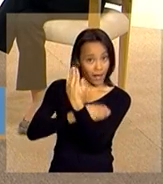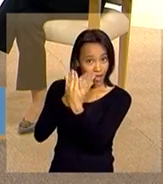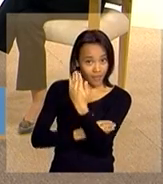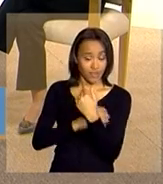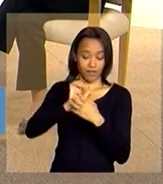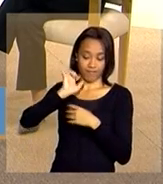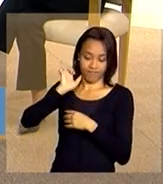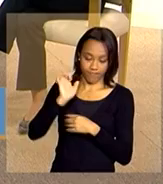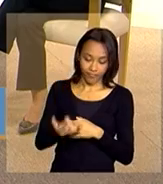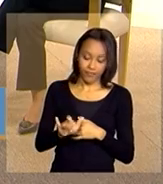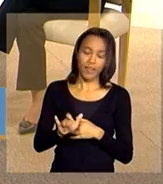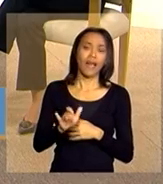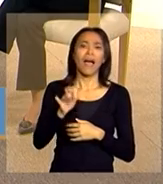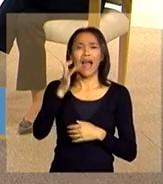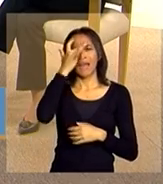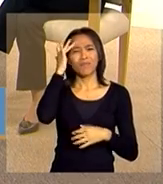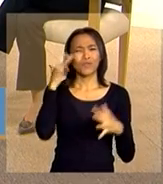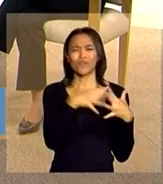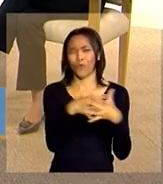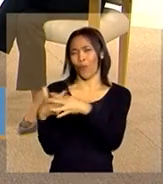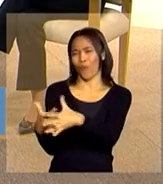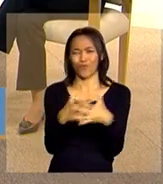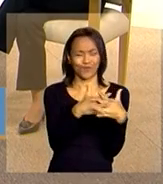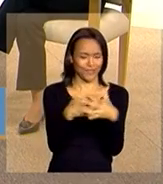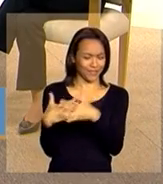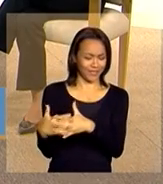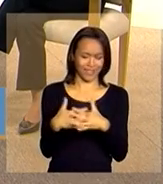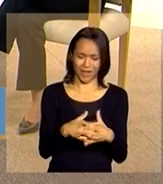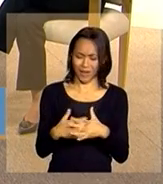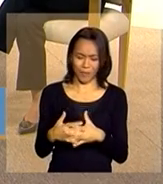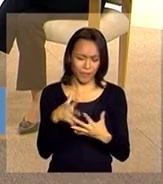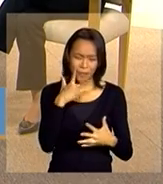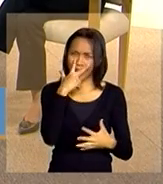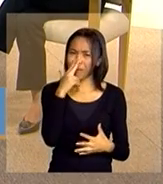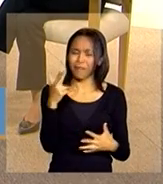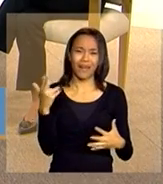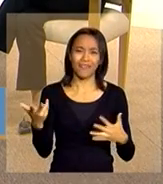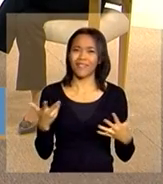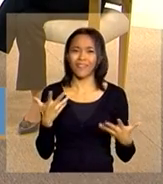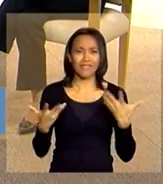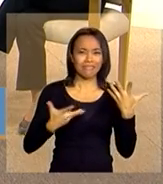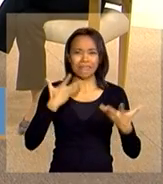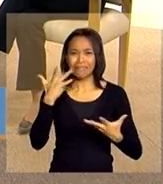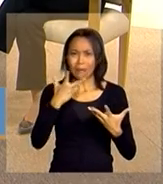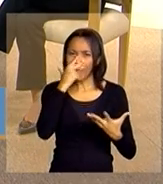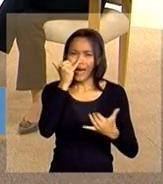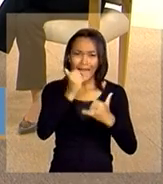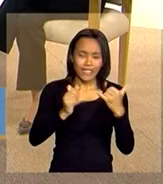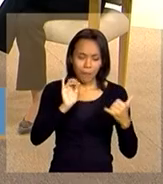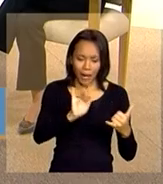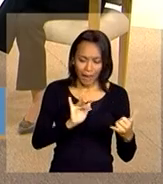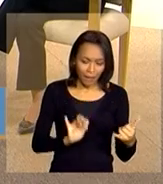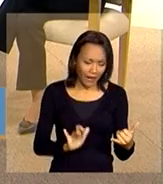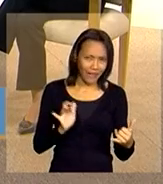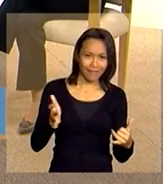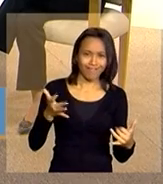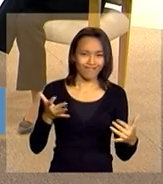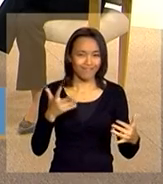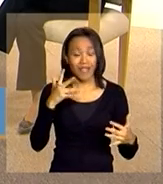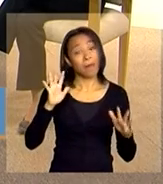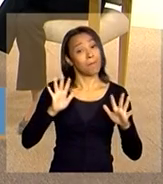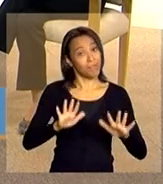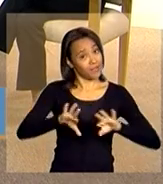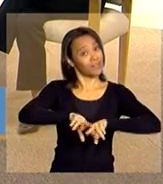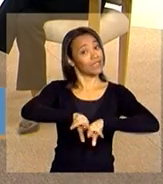pessoas acabam fazendo Muita confusão porque os os botões acabam sendo um pouquinho parecidos para a funcionalidade dele né mas